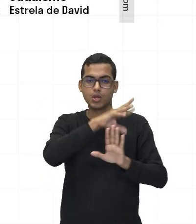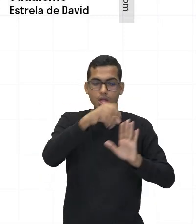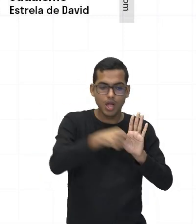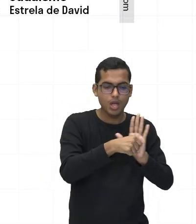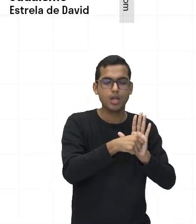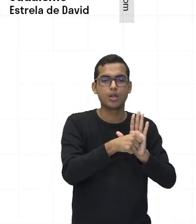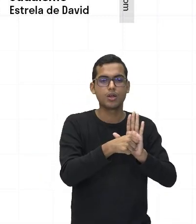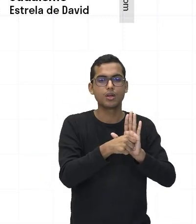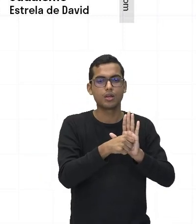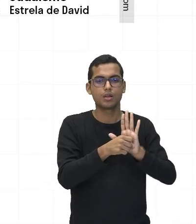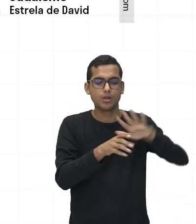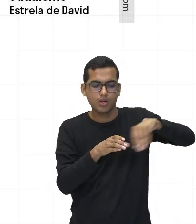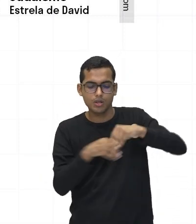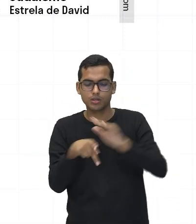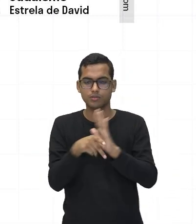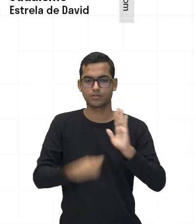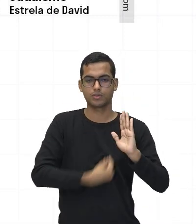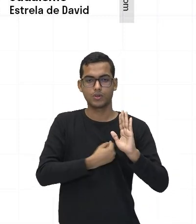representam.